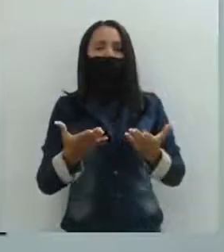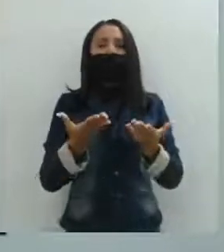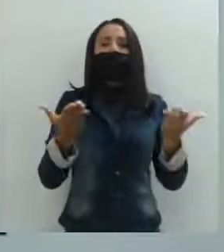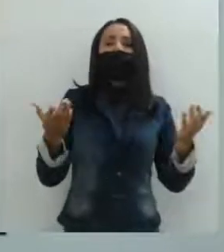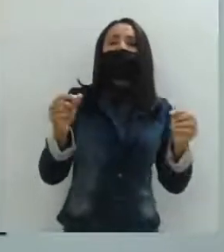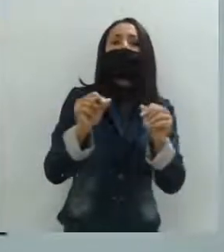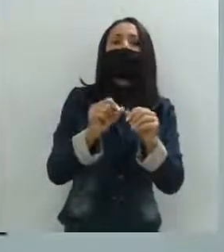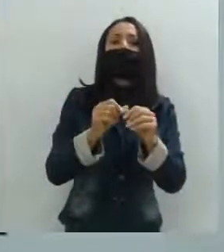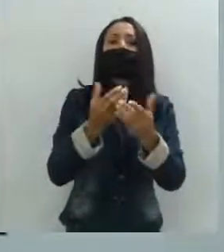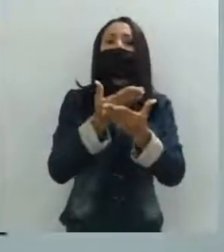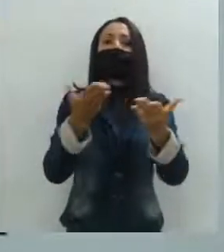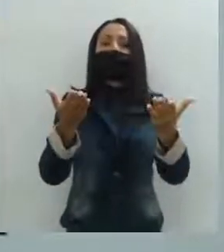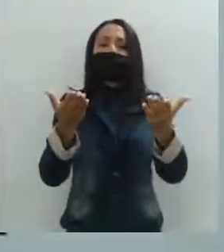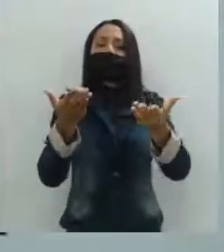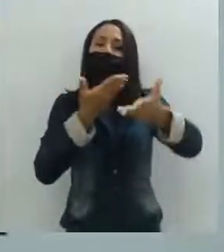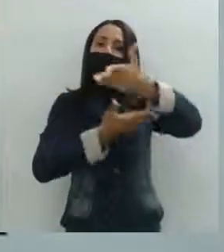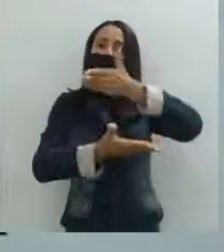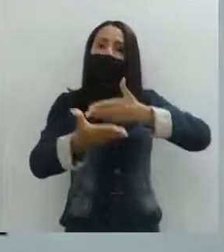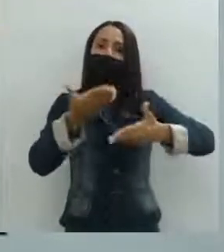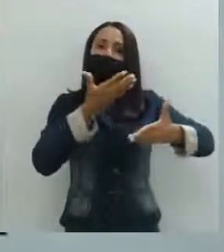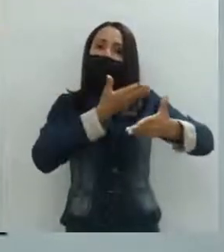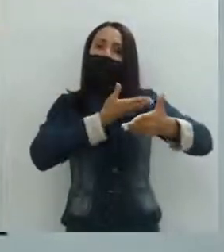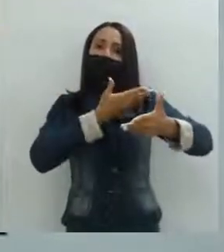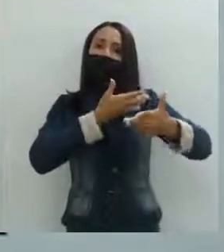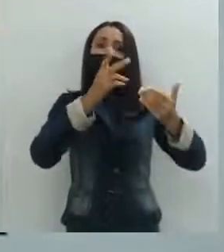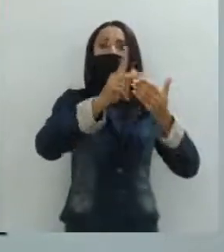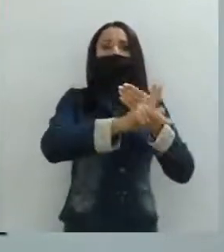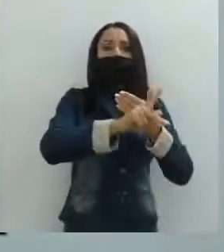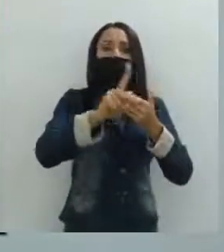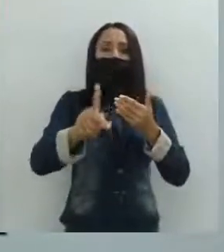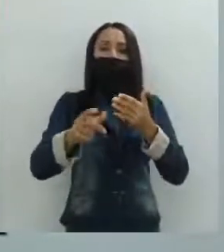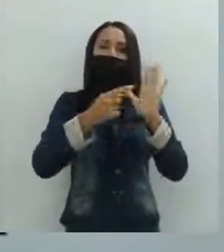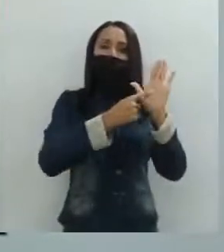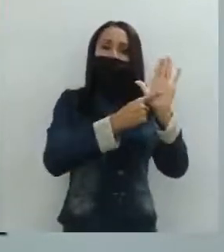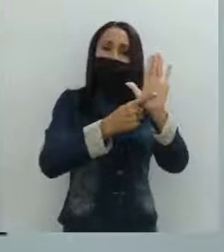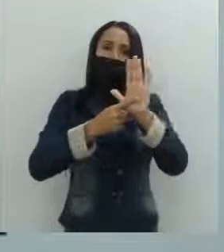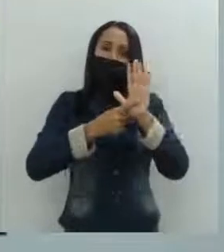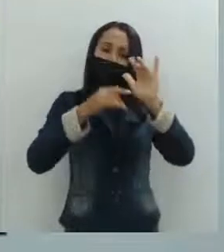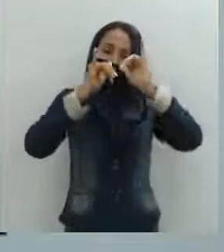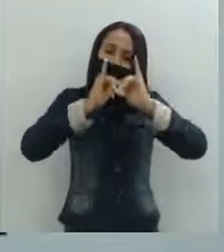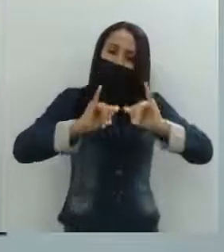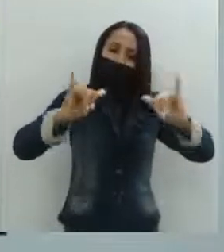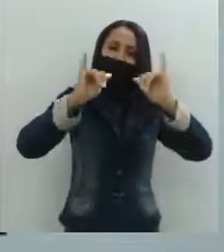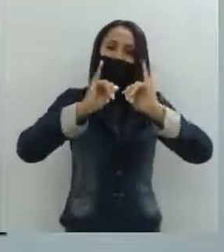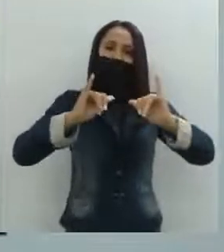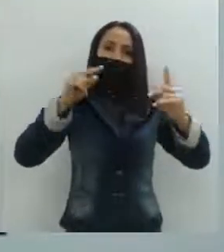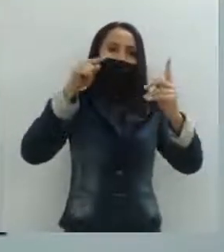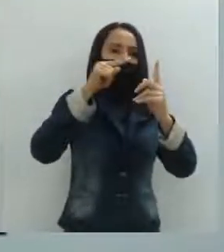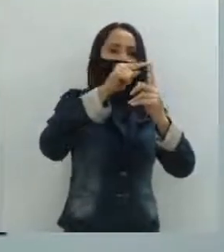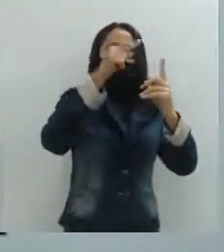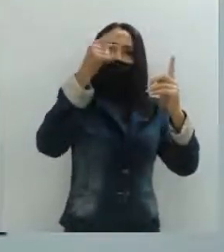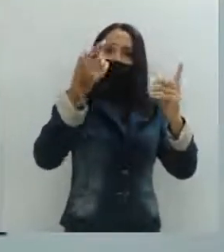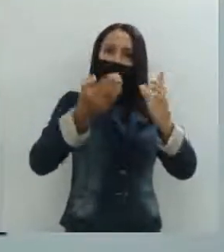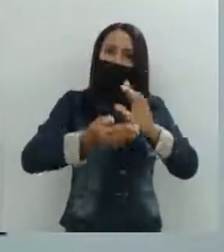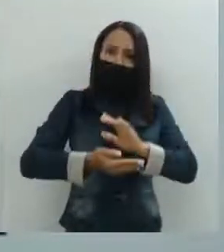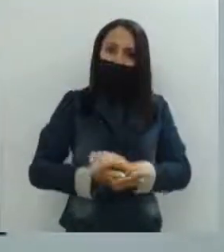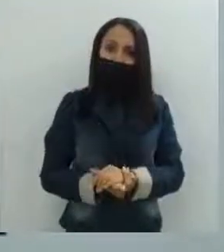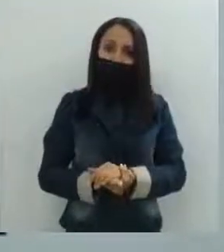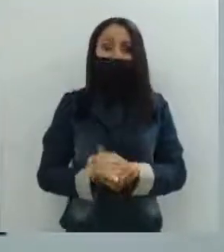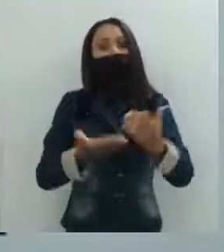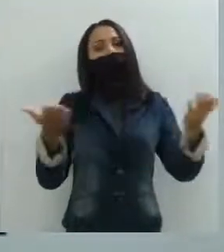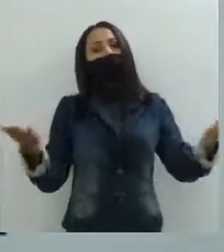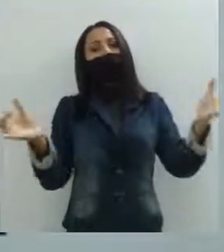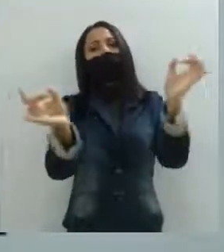isso com os seus colegas, com o seu professor, mostrar as informações objetivas? E por hoje